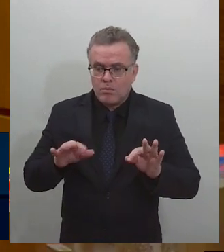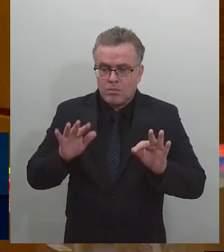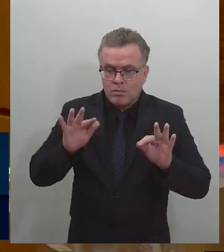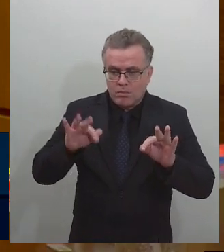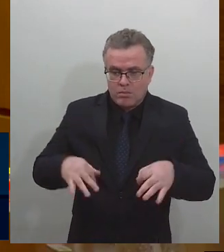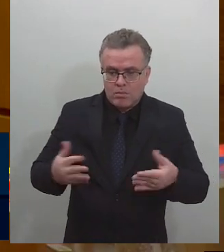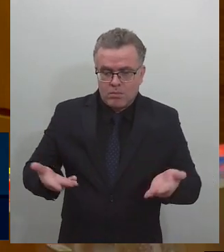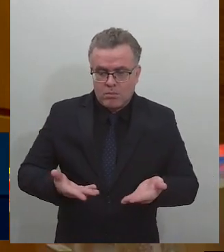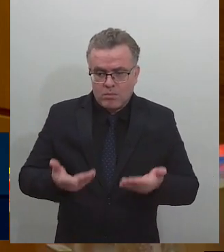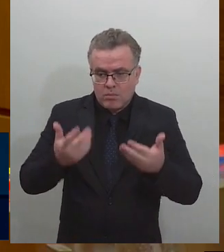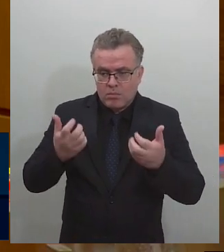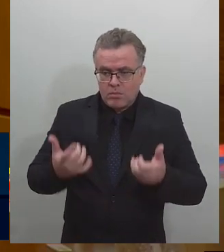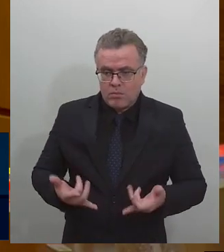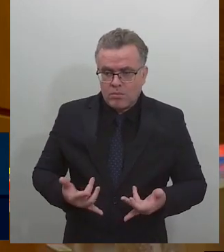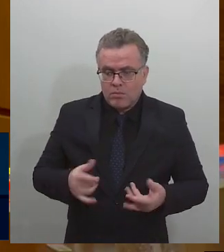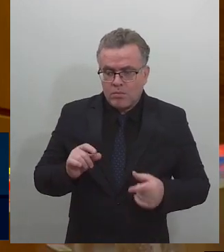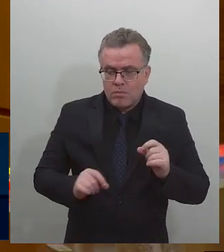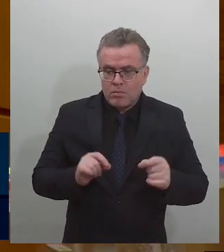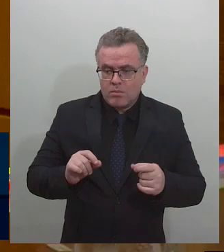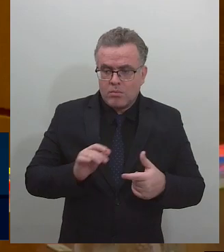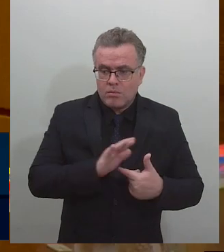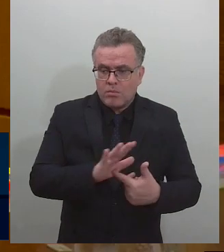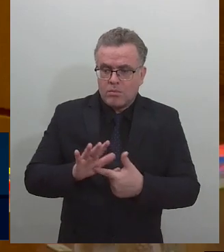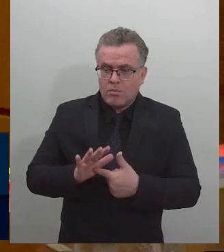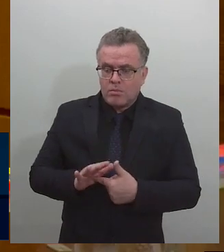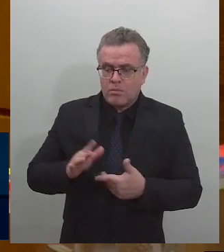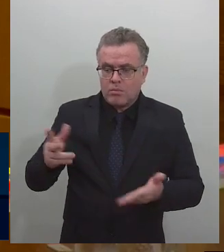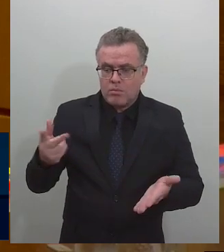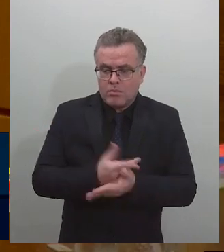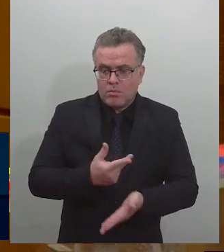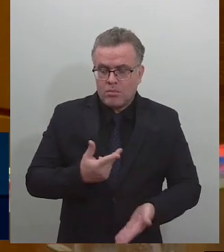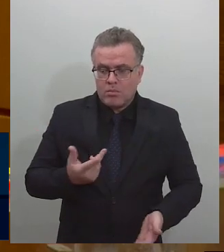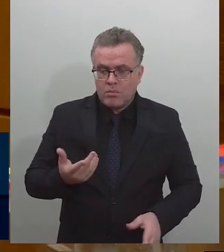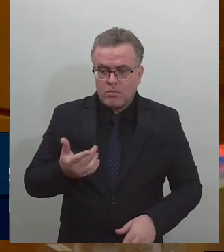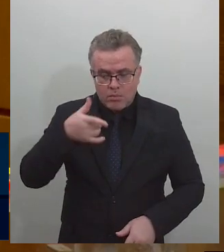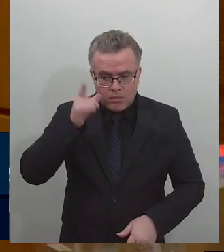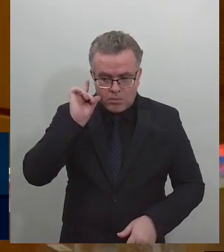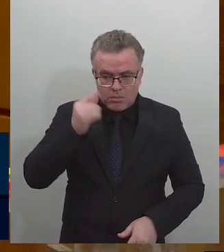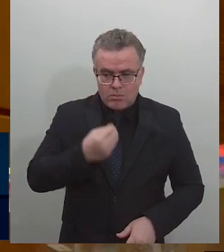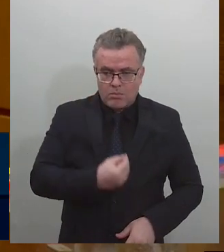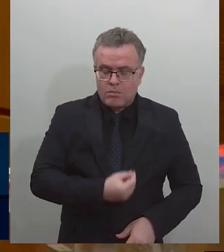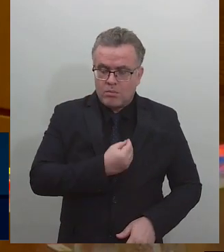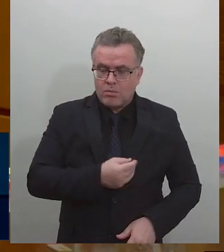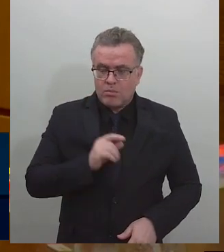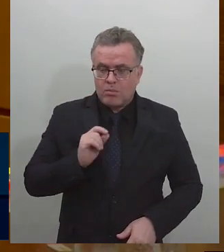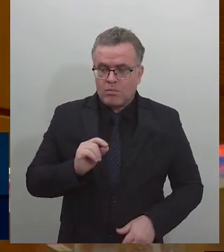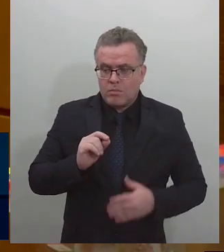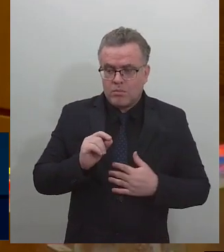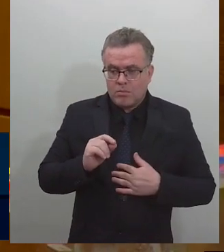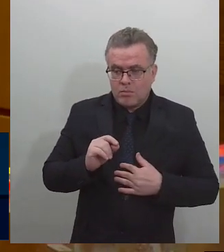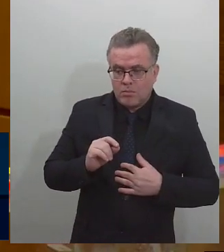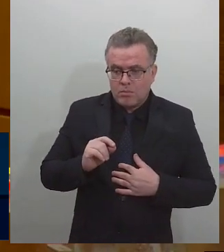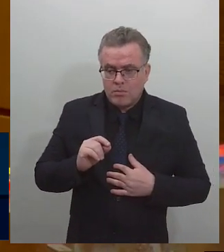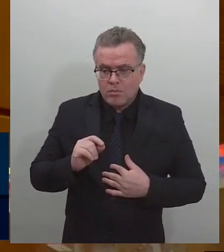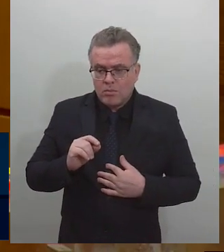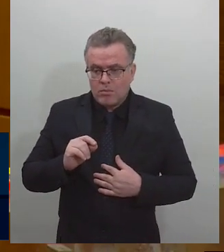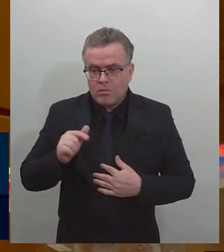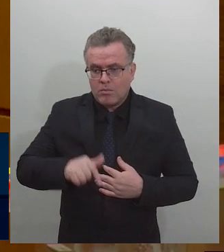sobre um evento que eu participei ontem, né, porque aconteceu aqui em Aracaju a